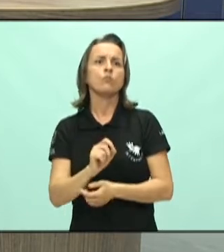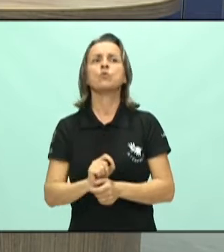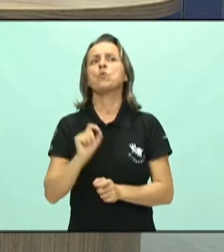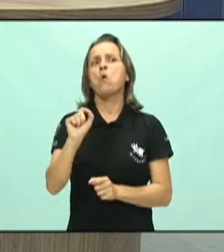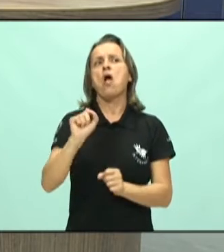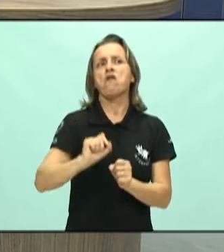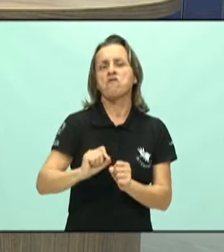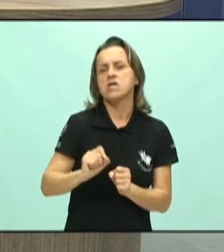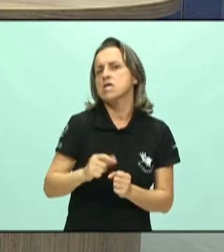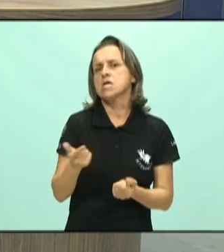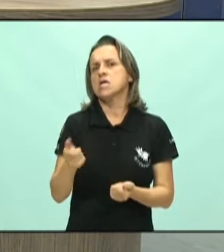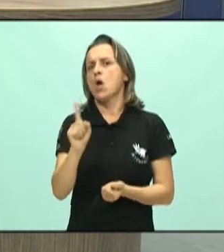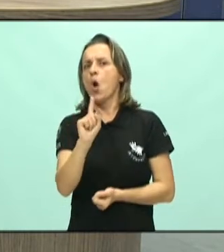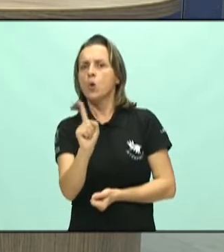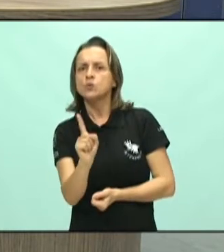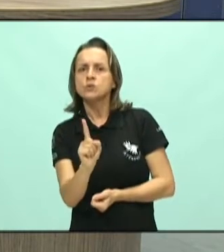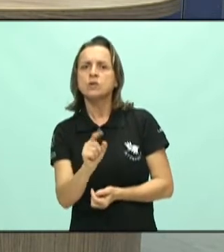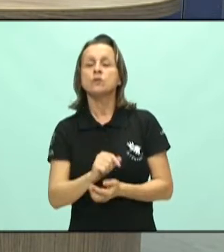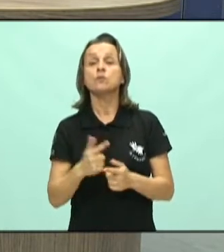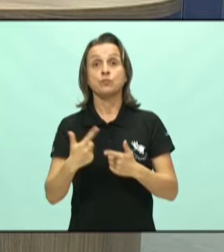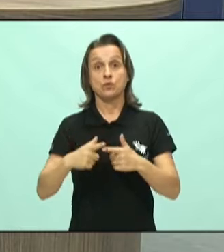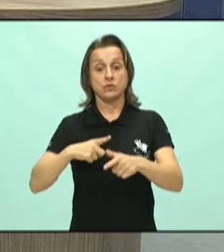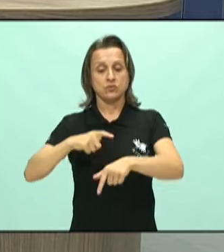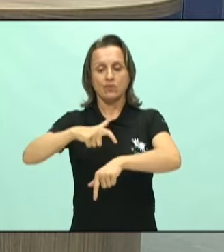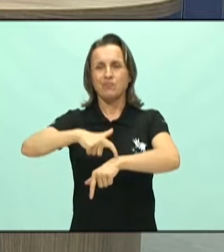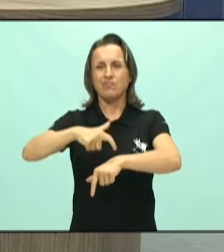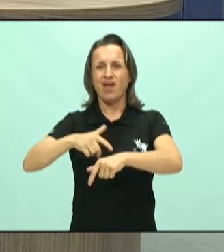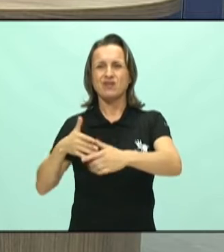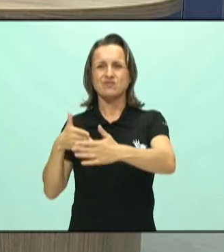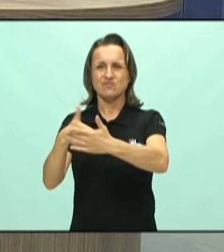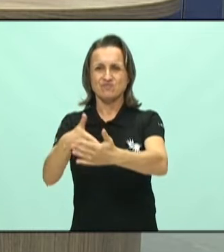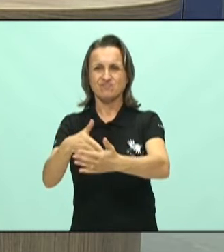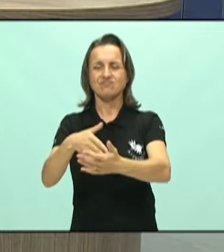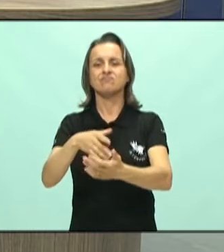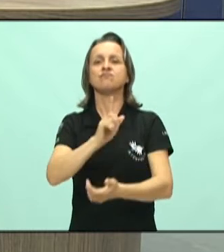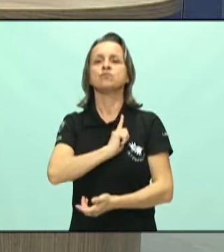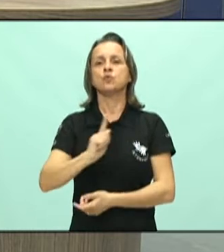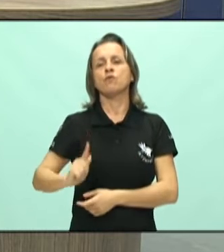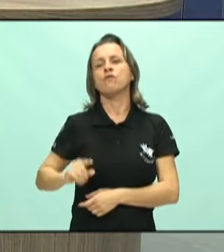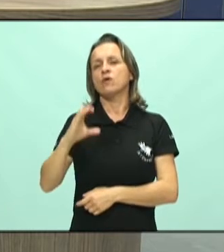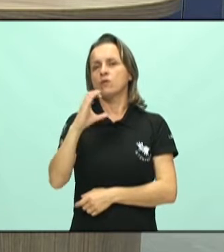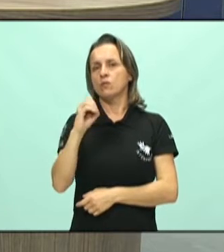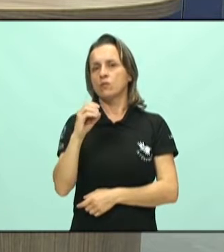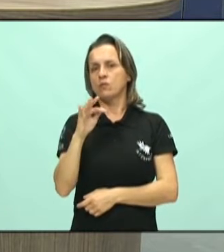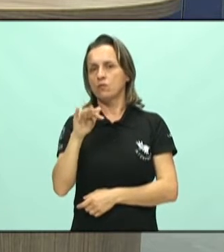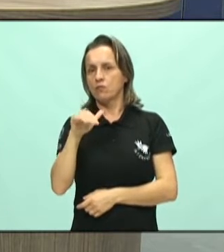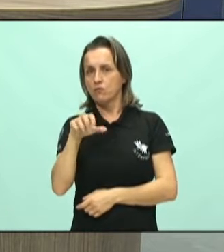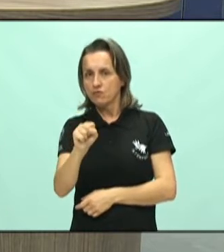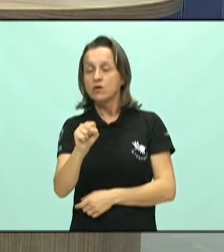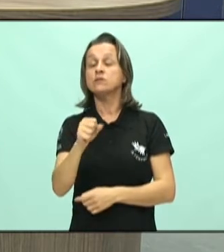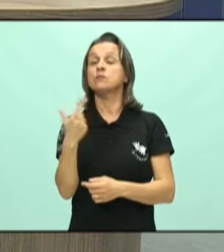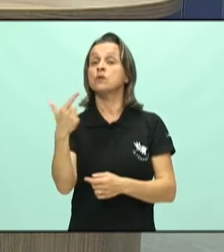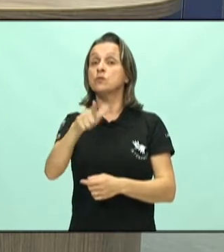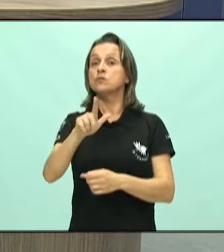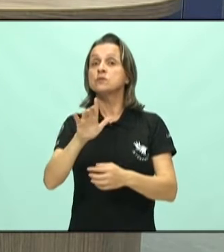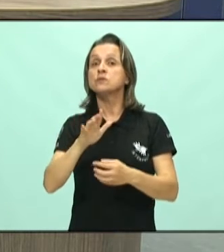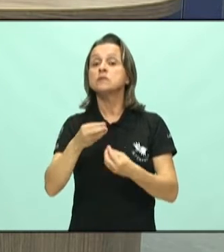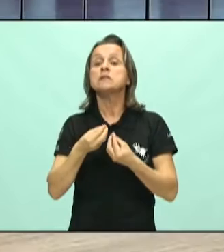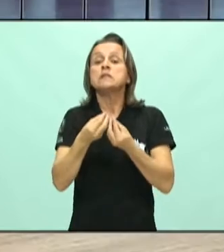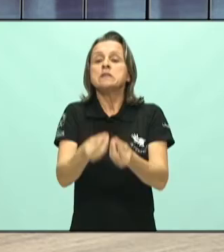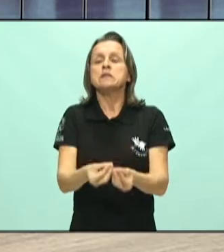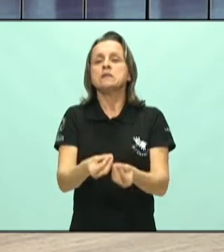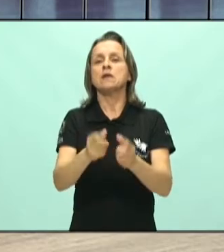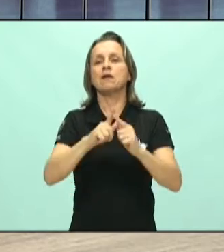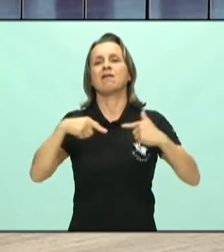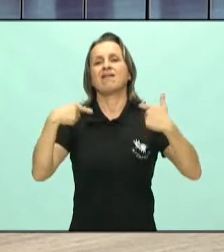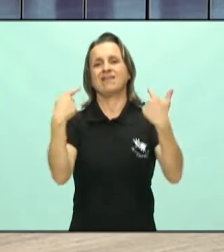o que não faria, porque tinha os prazos do convênio CONFAZ para fazer a finalização e entregar na Assembleia. Uma semana